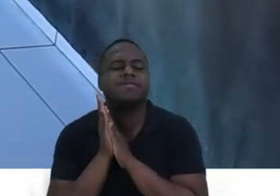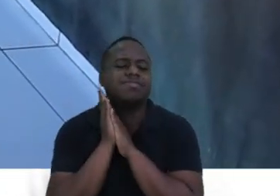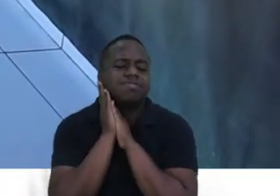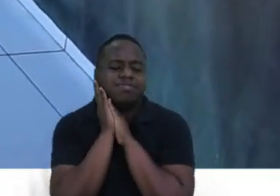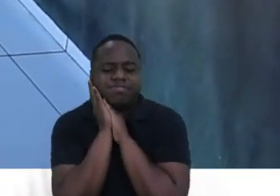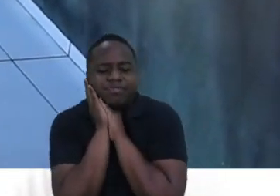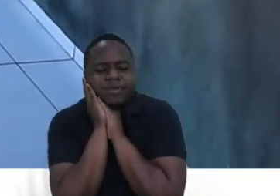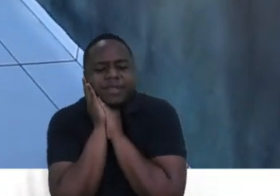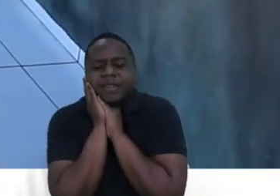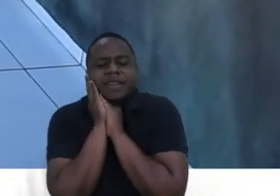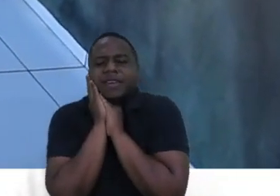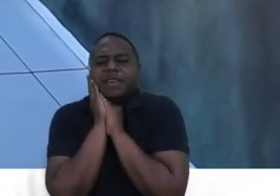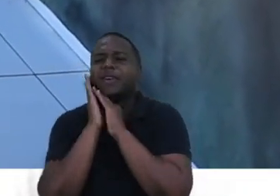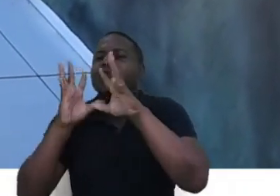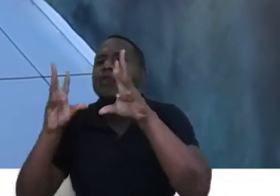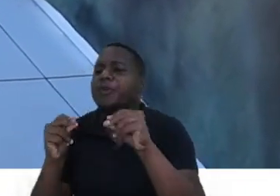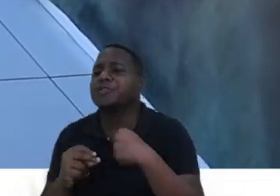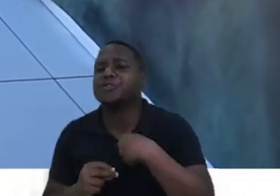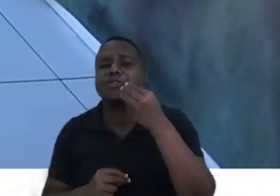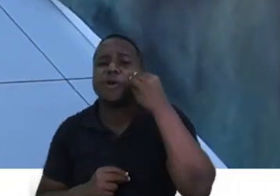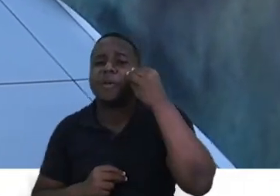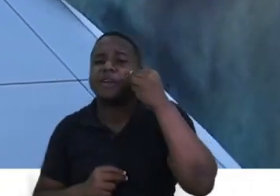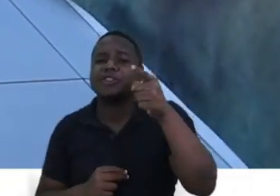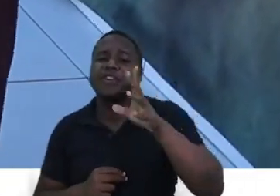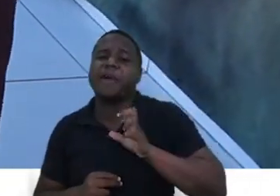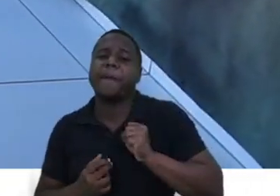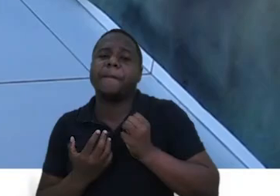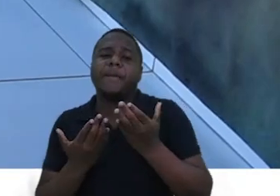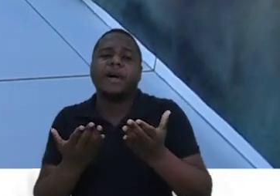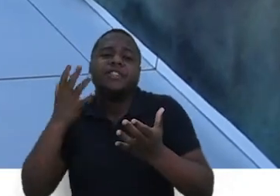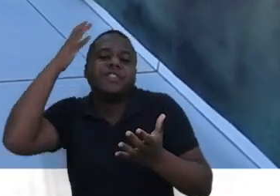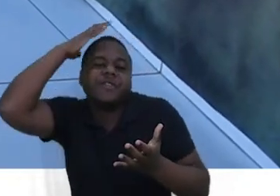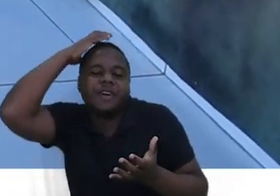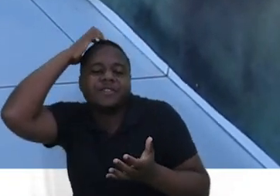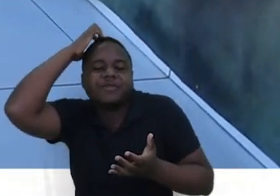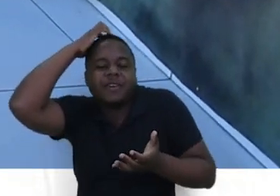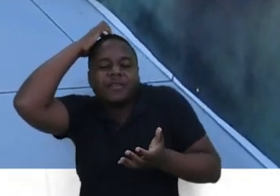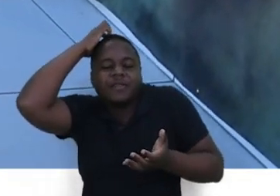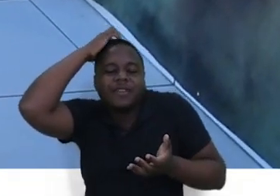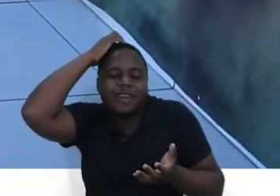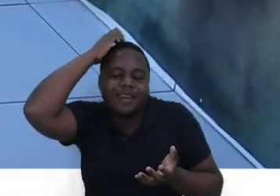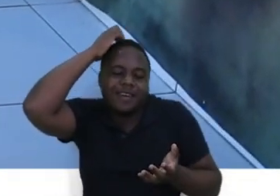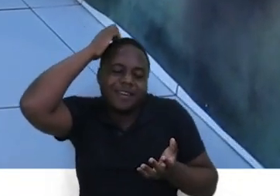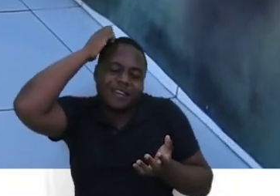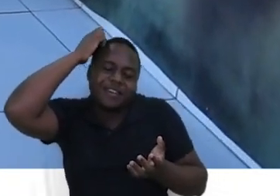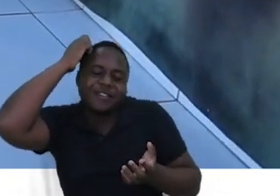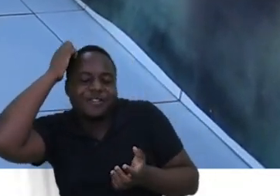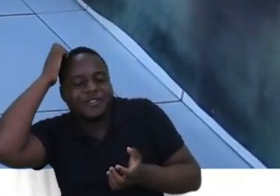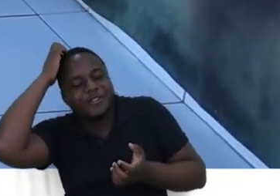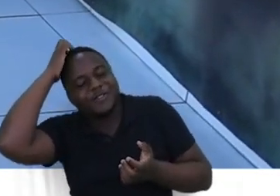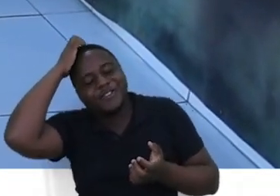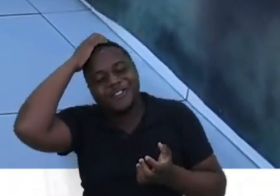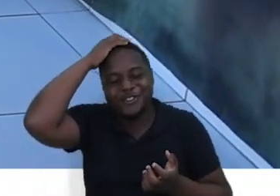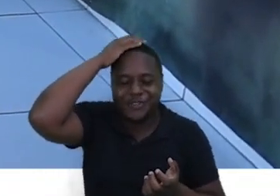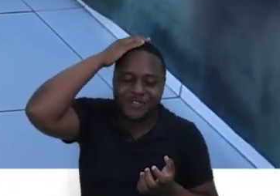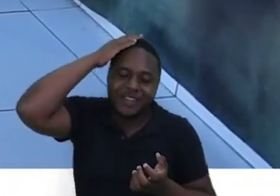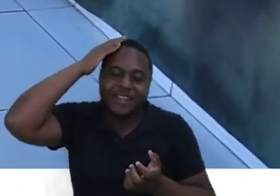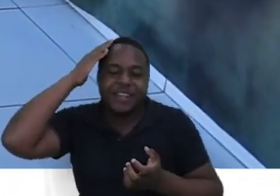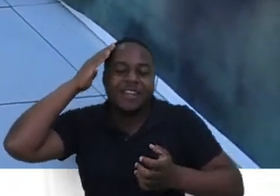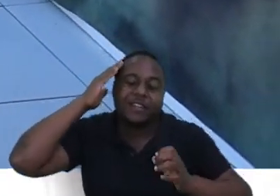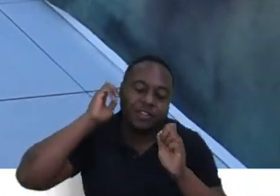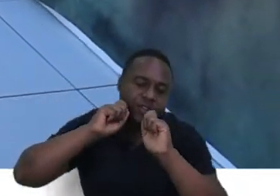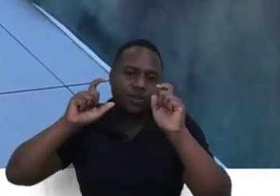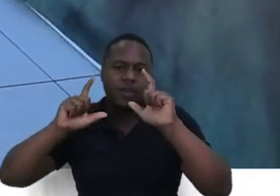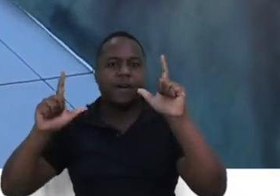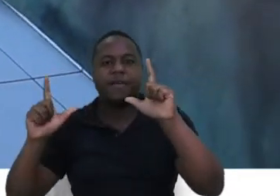Ai, pois faria tudo isso só pra te amar. Te faço um cafuné quando tu for